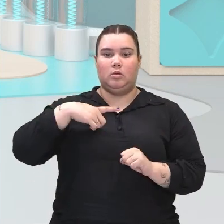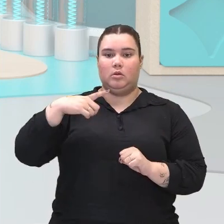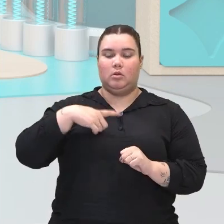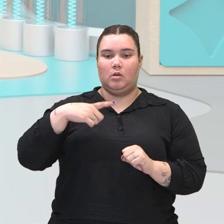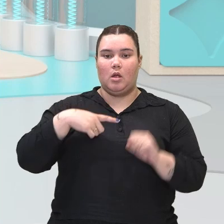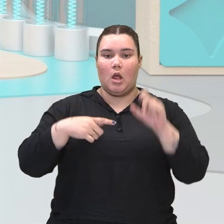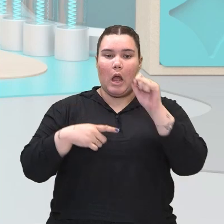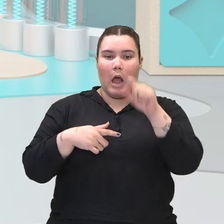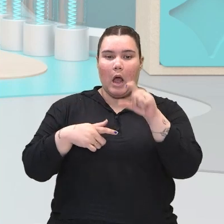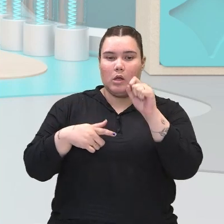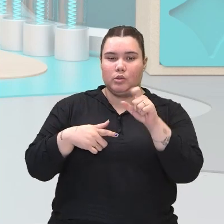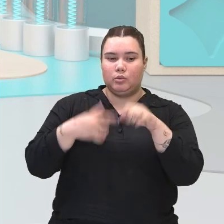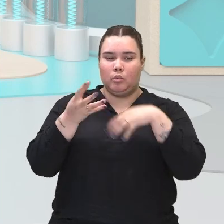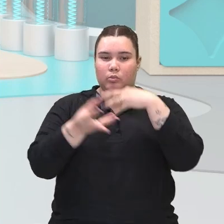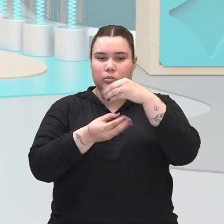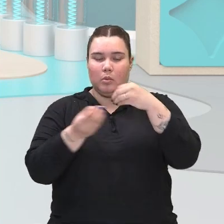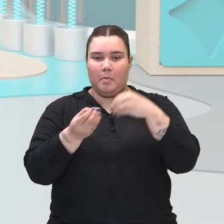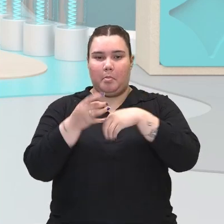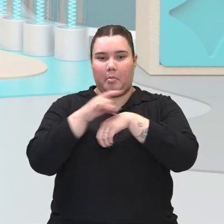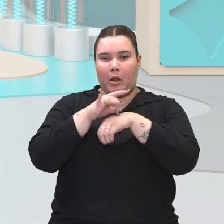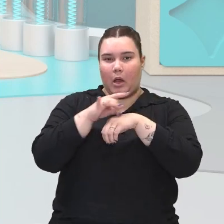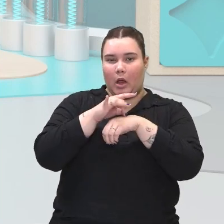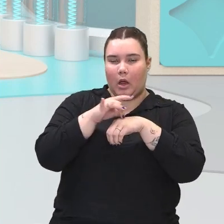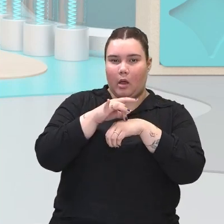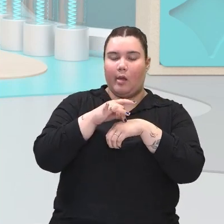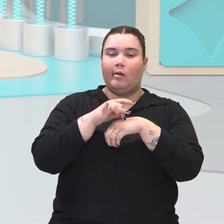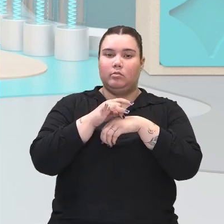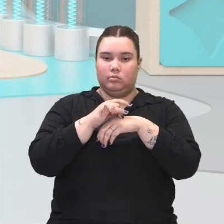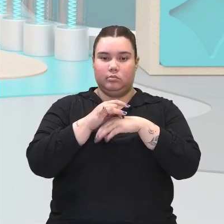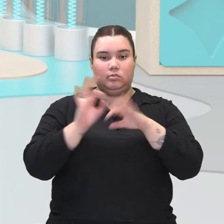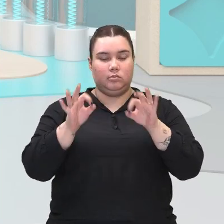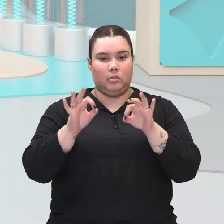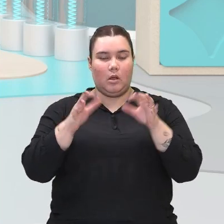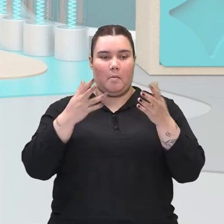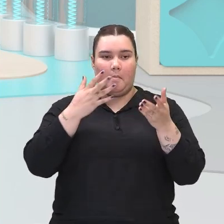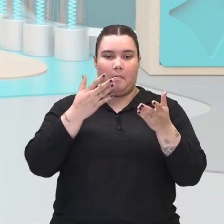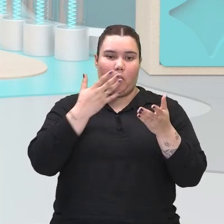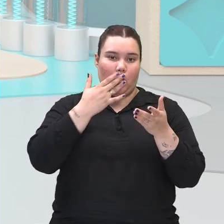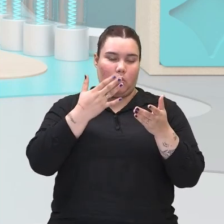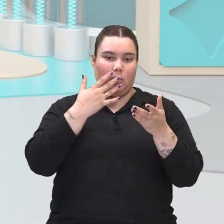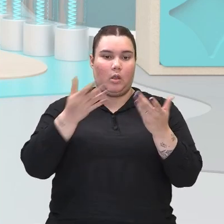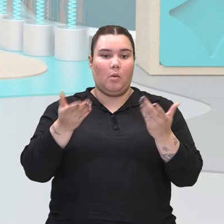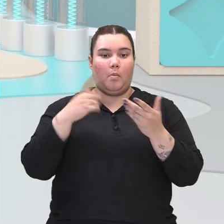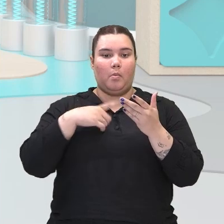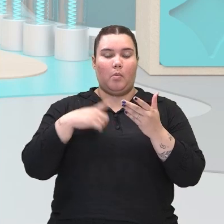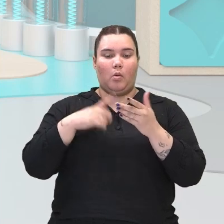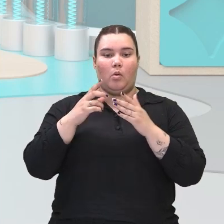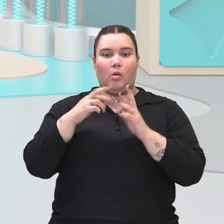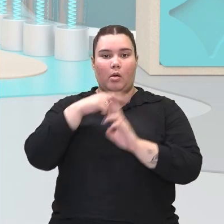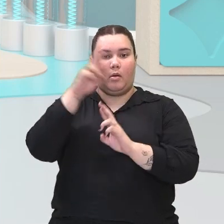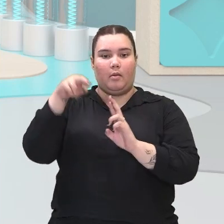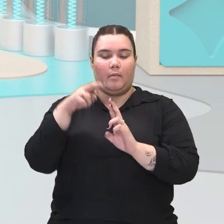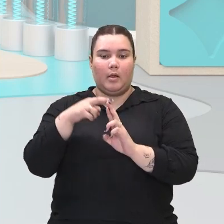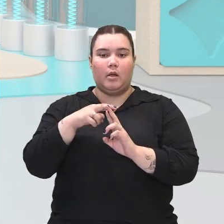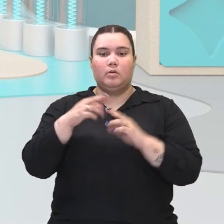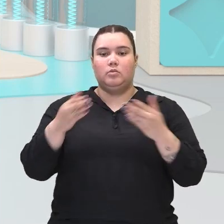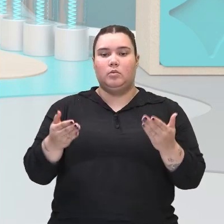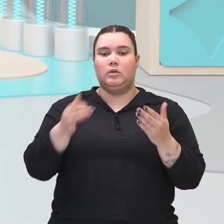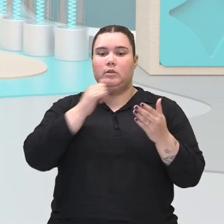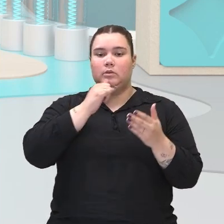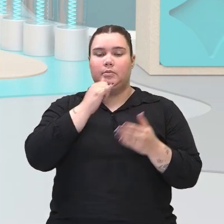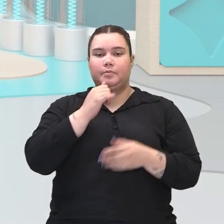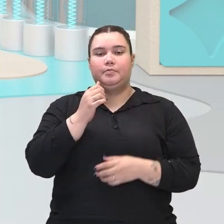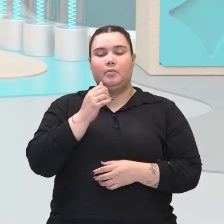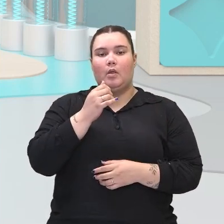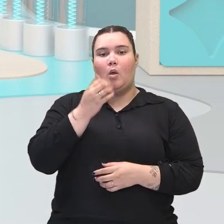o azul, o preto. Então, vamos trazer aqui uma referência ao inverno. Quando falamos das